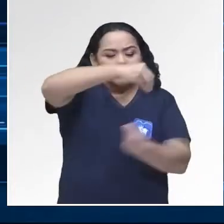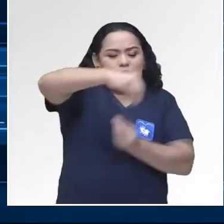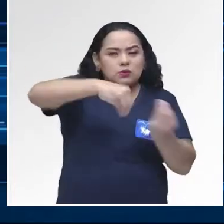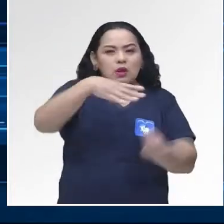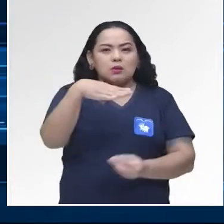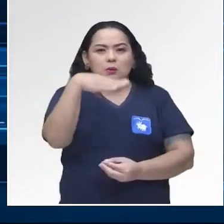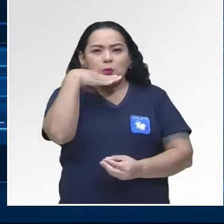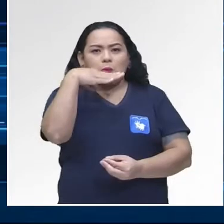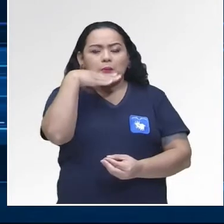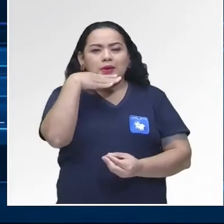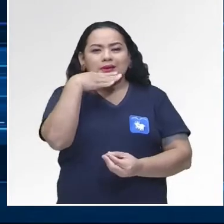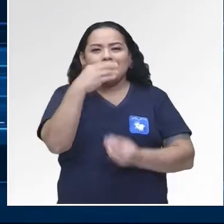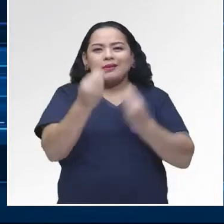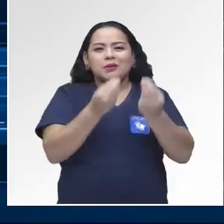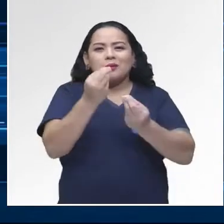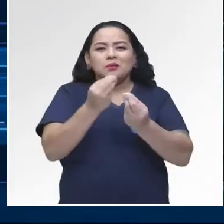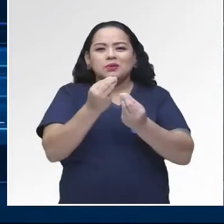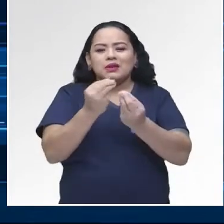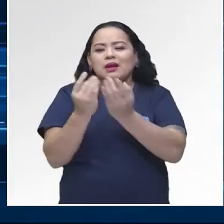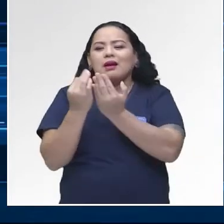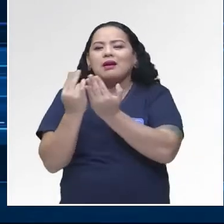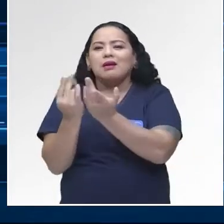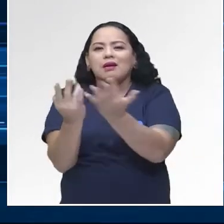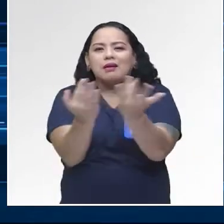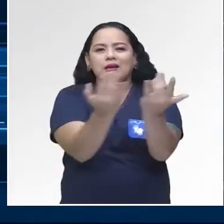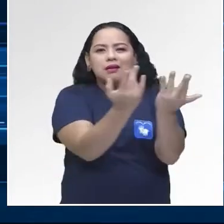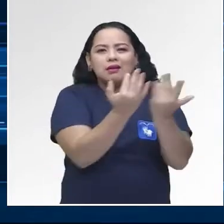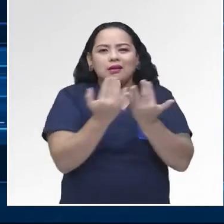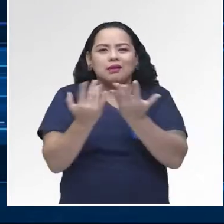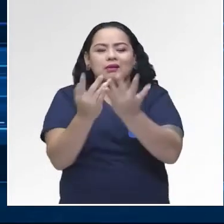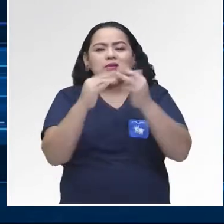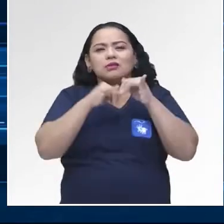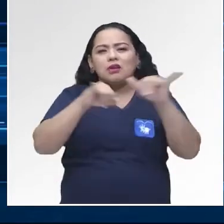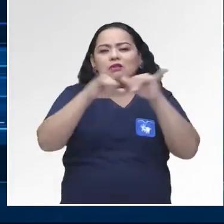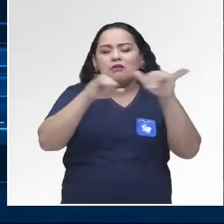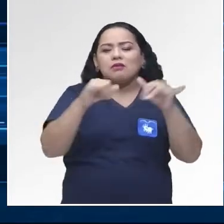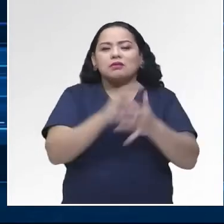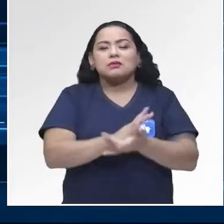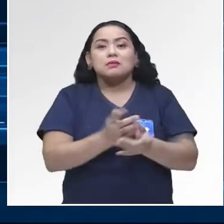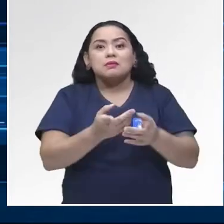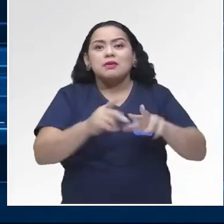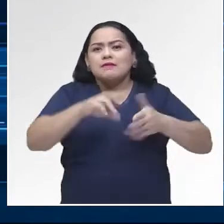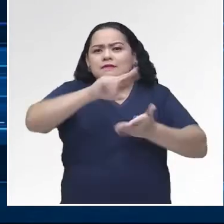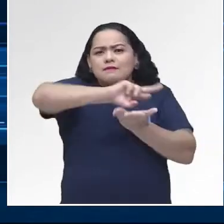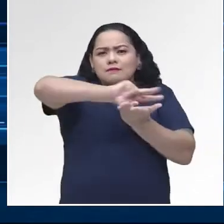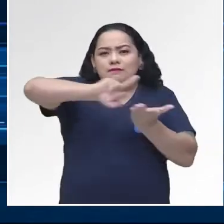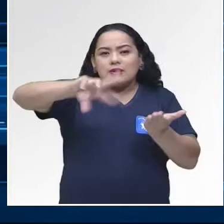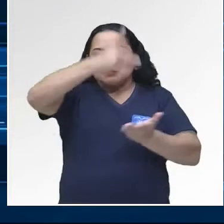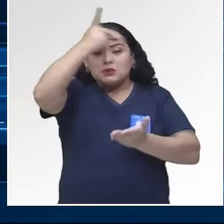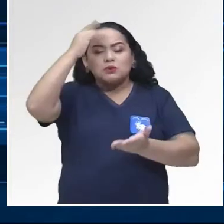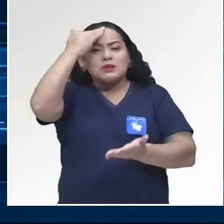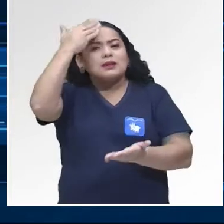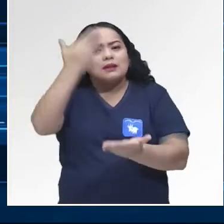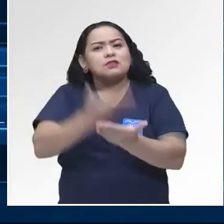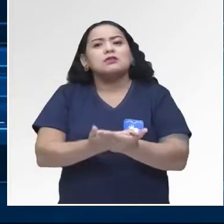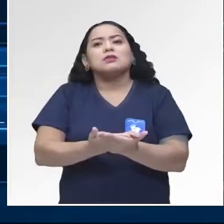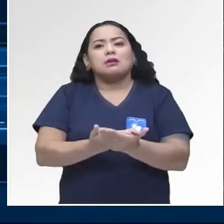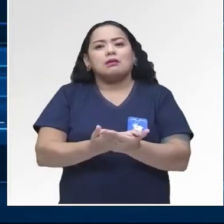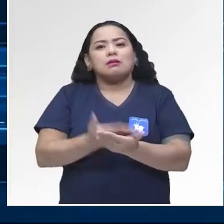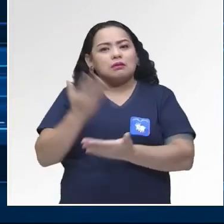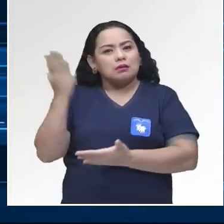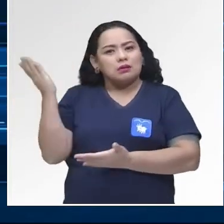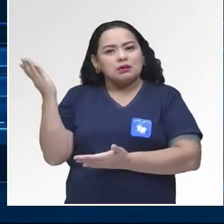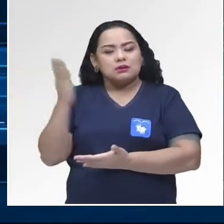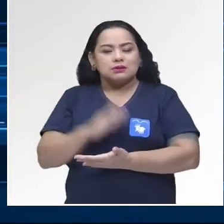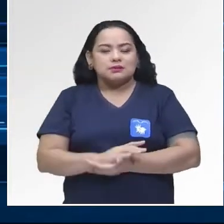senso comum que diz que faz mal e muitas pessoas acreditam nisso, não é verdade?